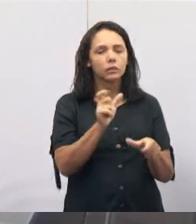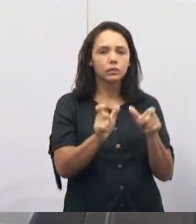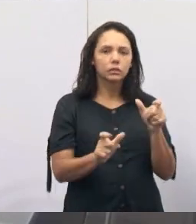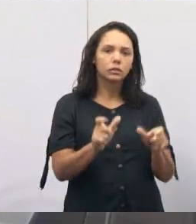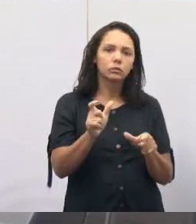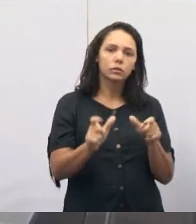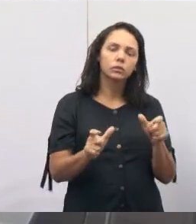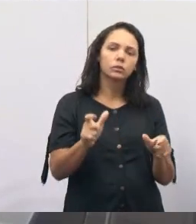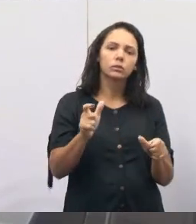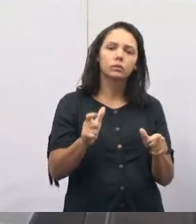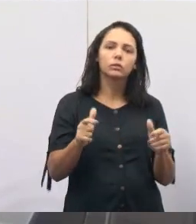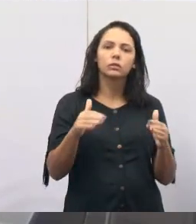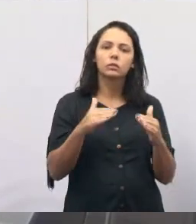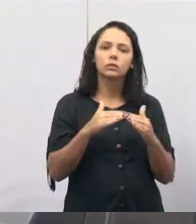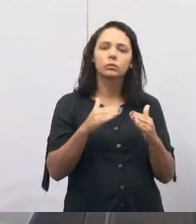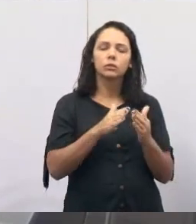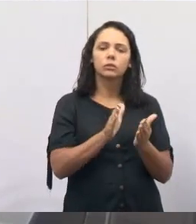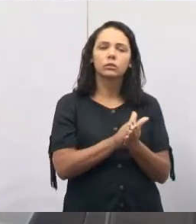cidadão.